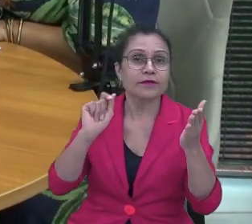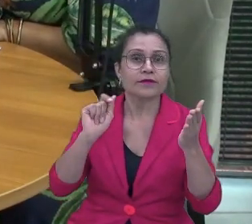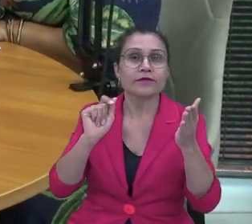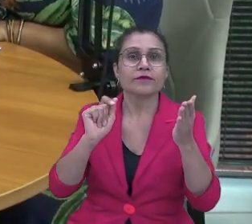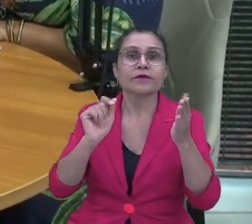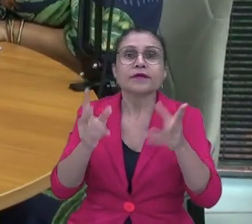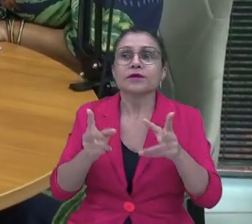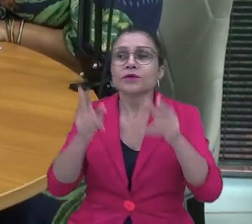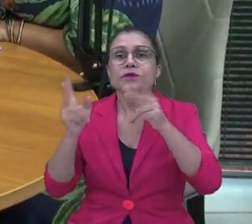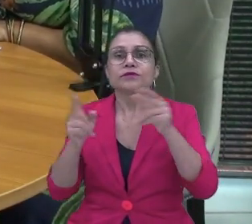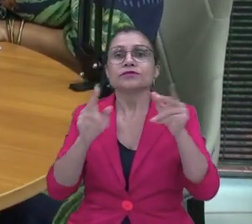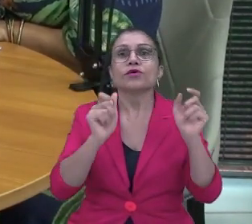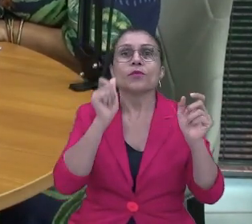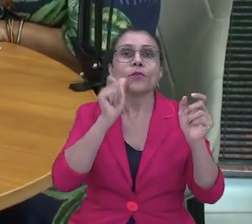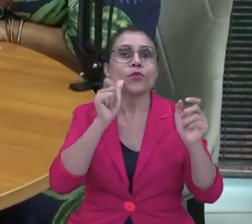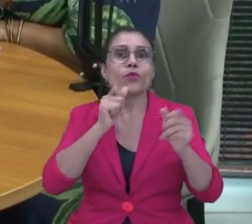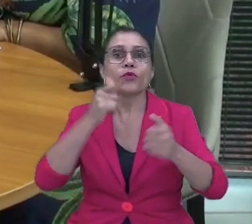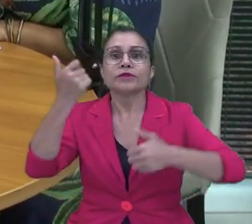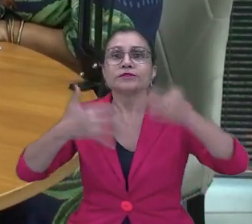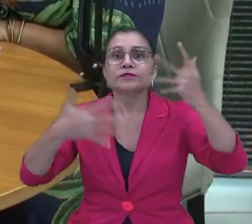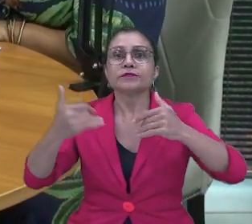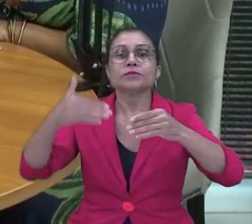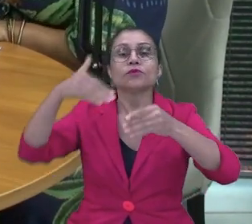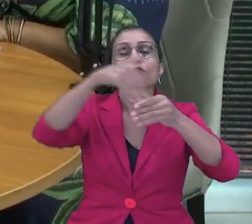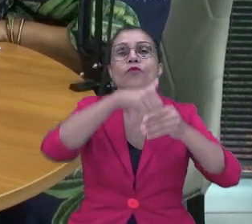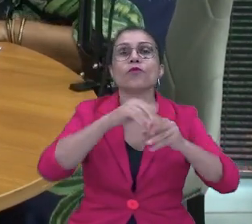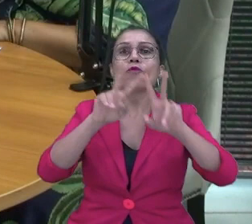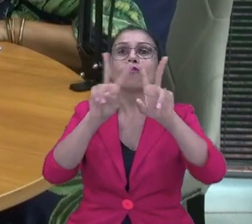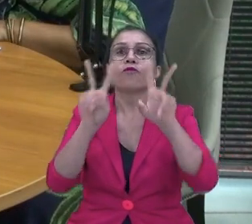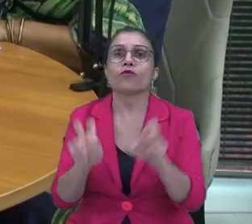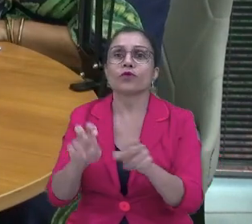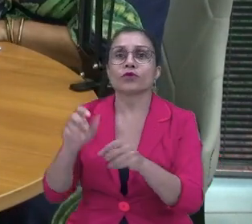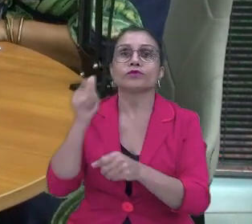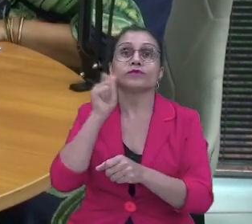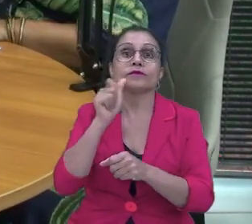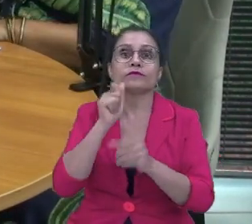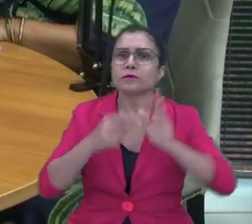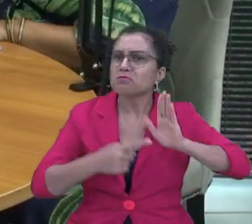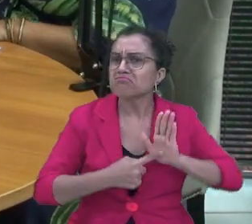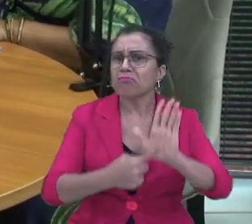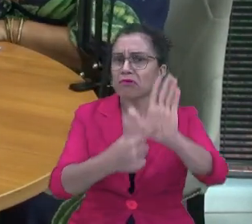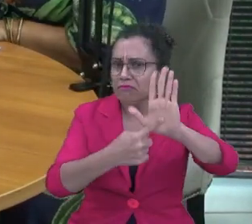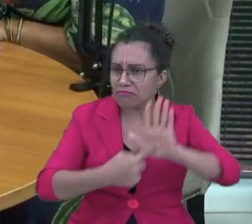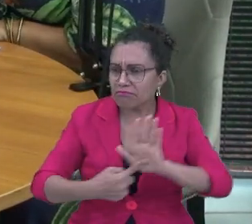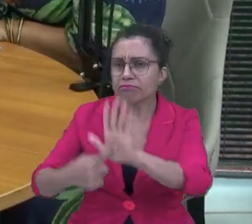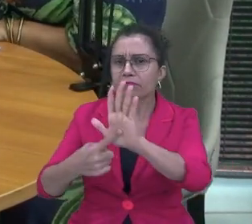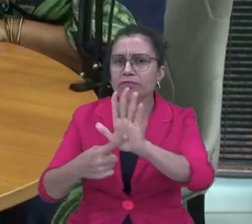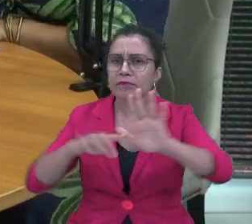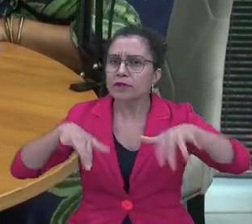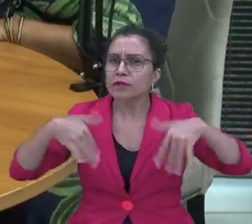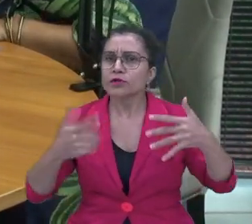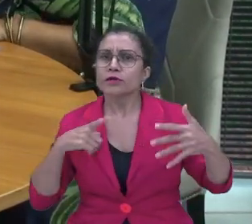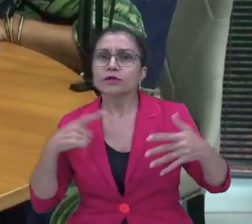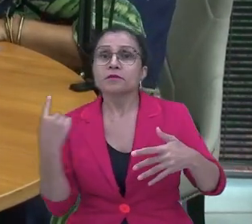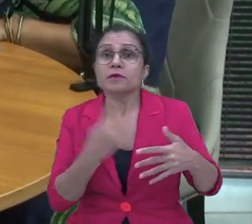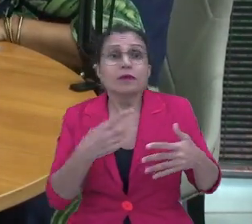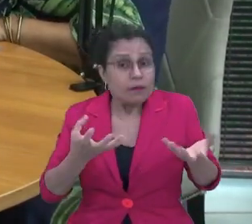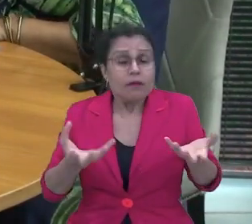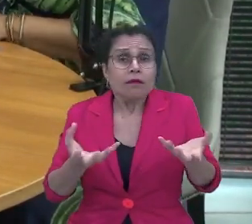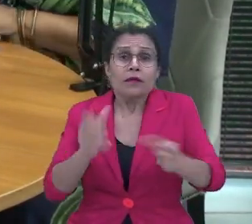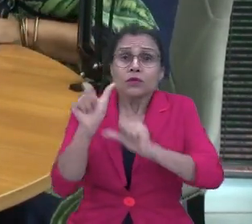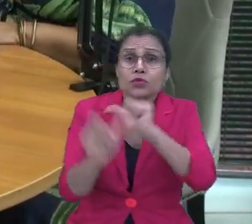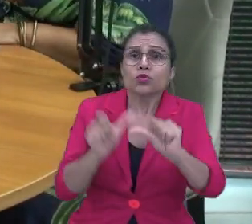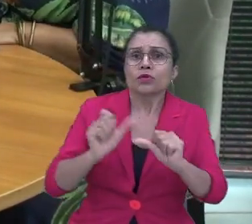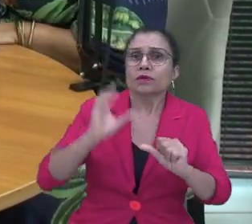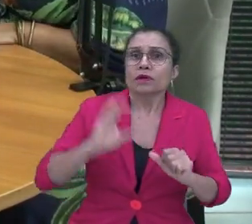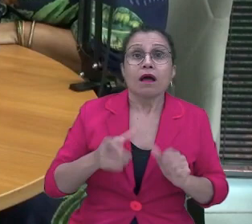foram editados somente mulheres falando sobre o voto feminino, trazendo isso à tona, trazendo o quanto nós queríamos nos tornar cidadãs, que até